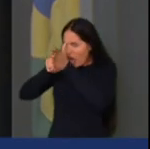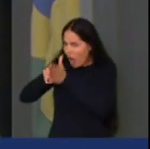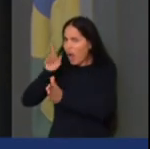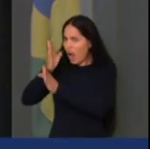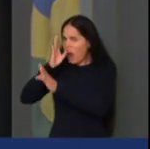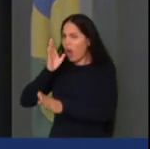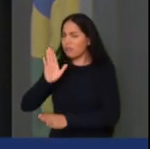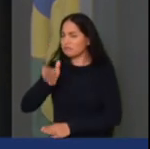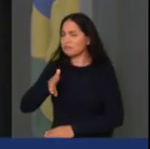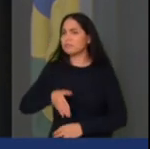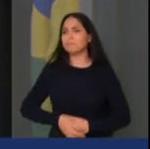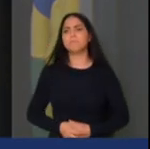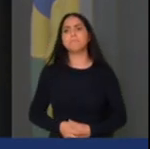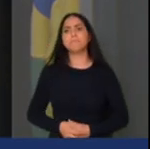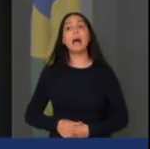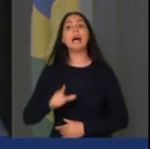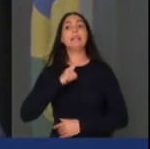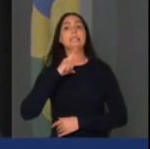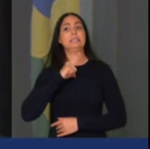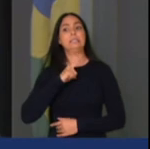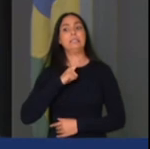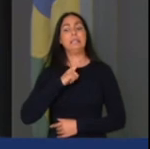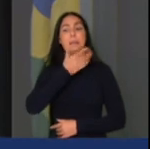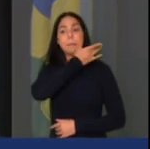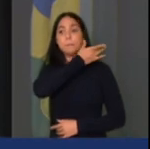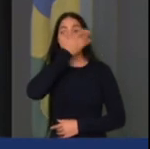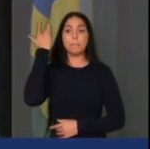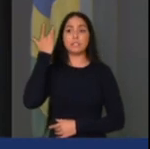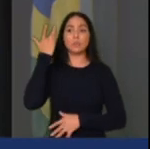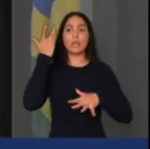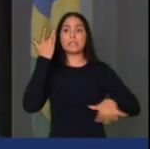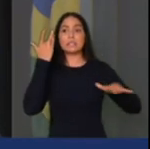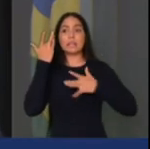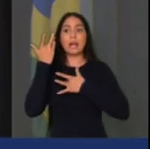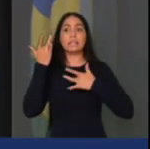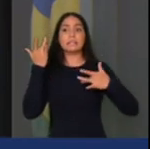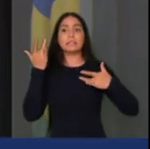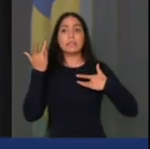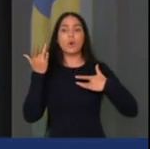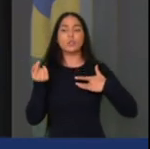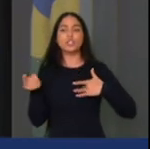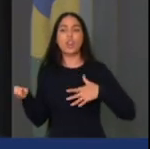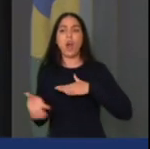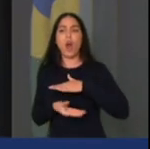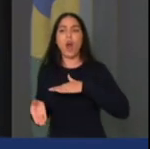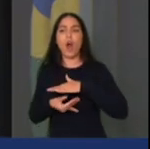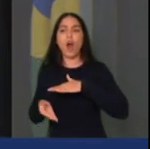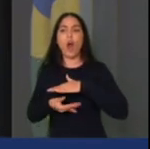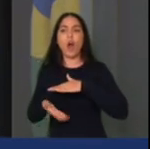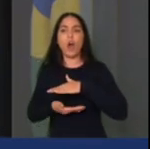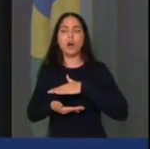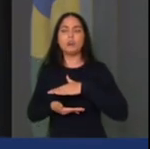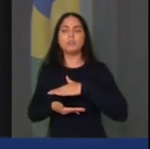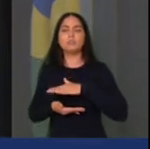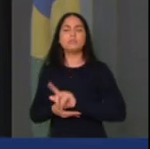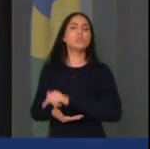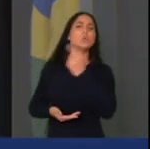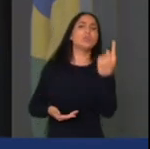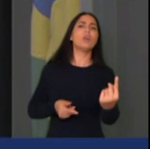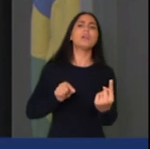pessoas que desviaram os cursos da saúde e de outro nós temos um empresário